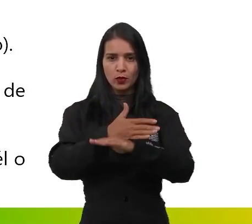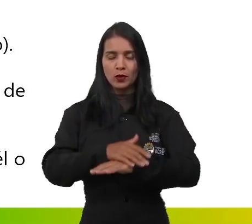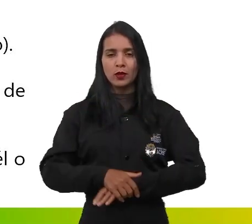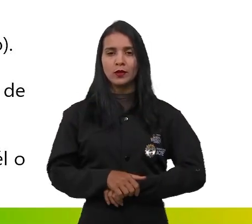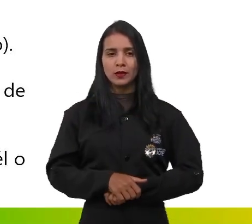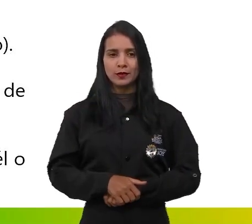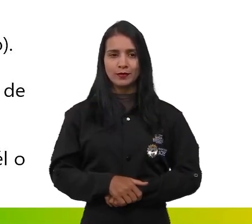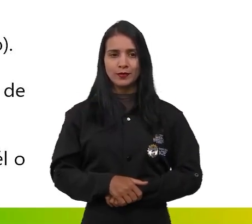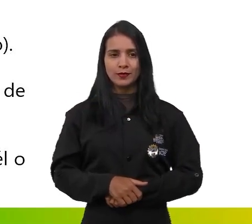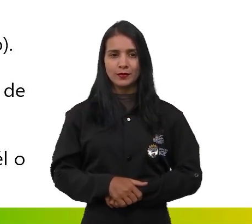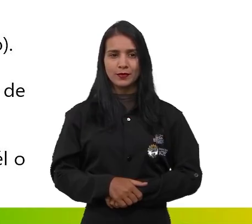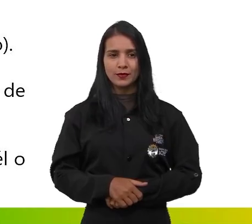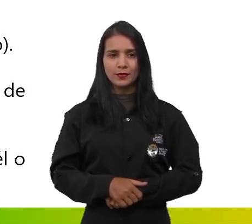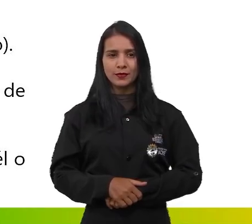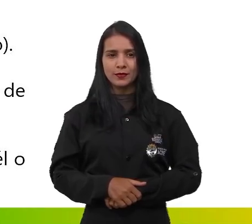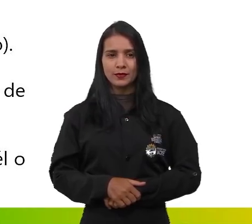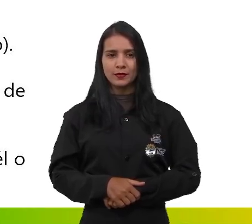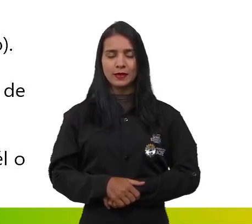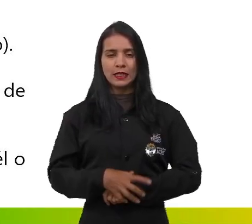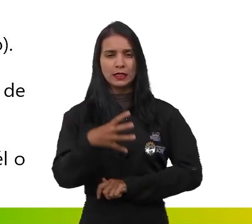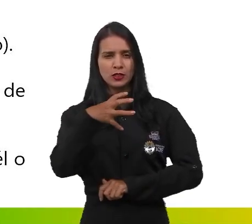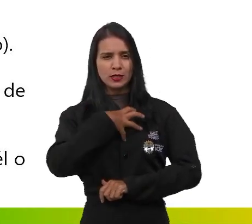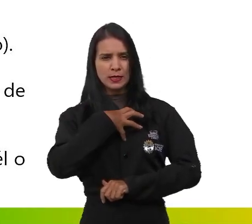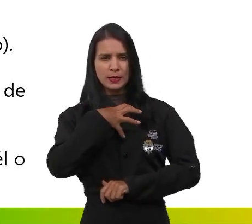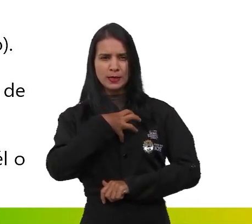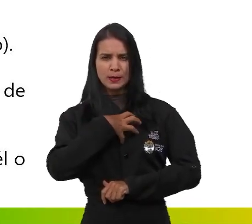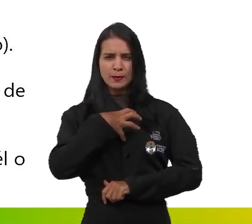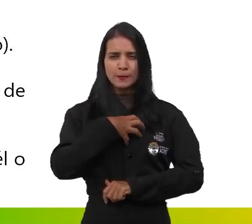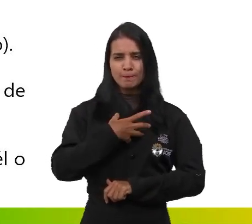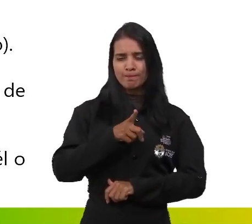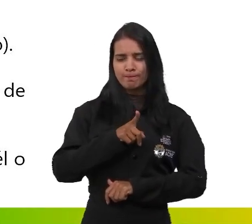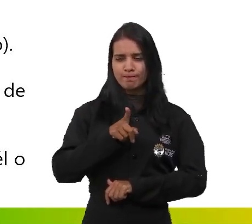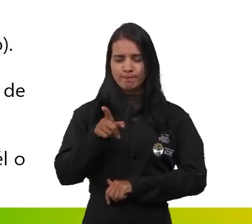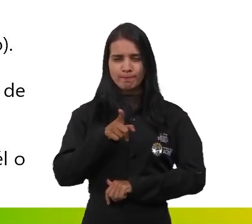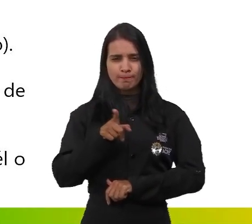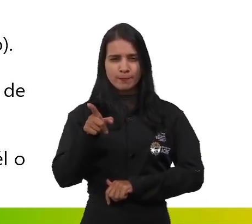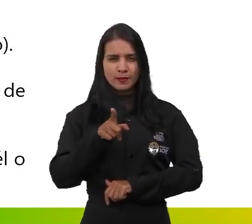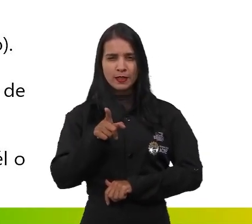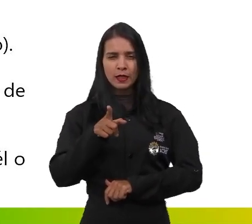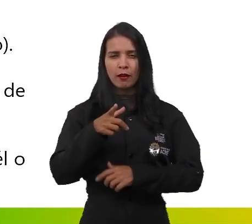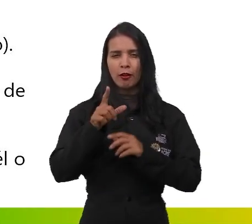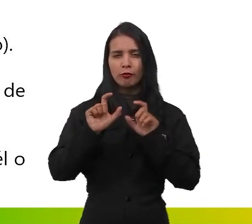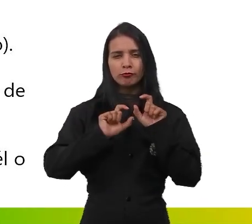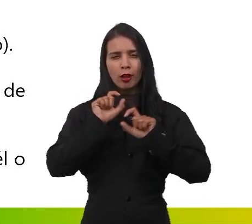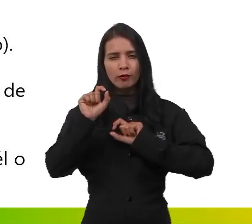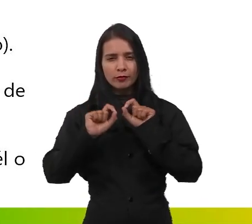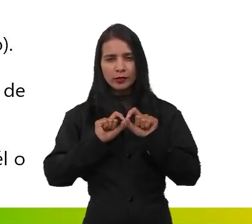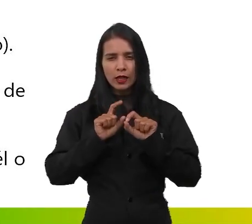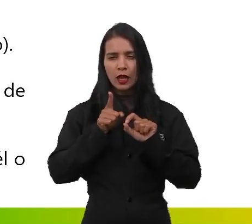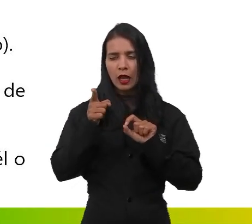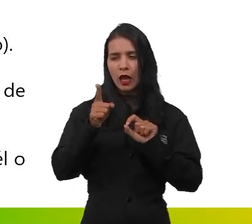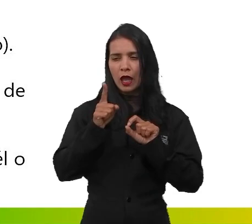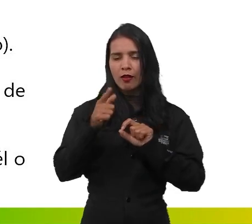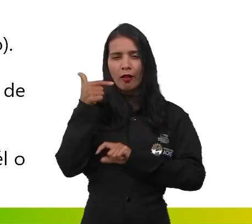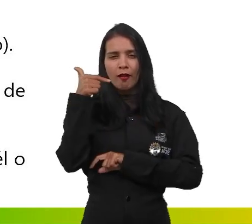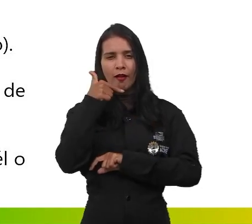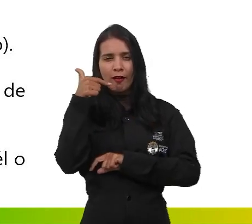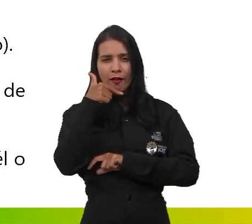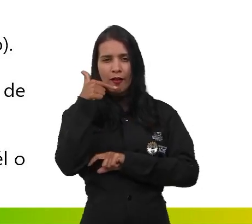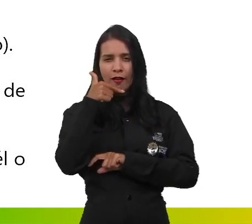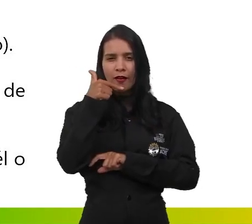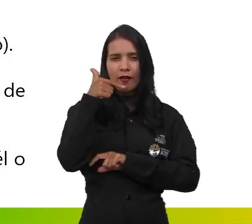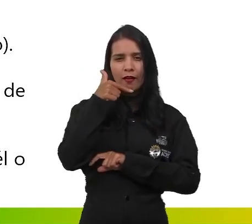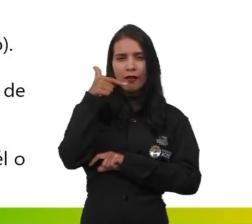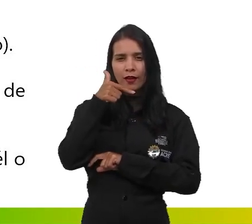Sentiu que elas estavam tomando ele pelo, ou seja, sentiu que estavam caçoando, né,